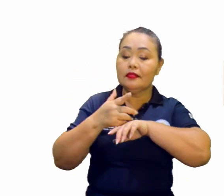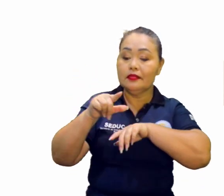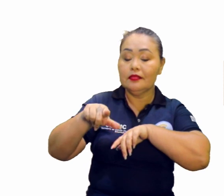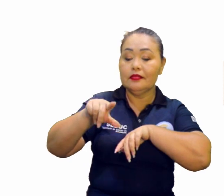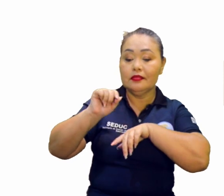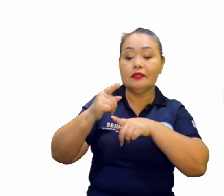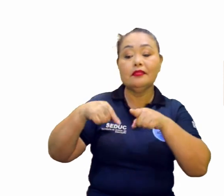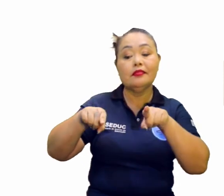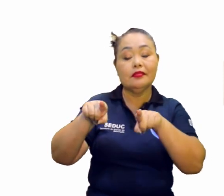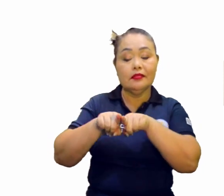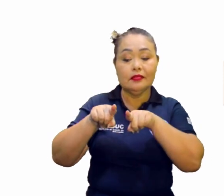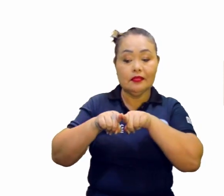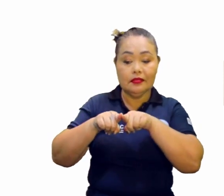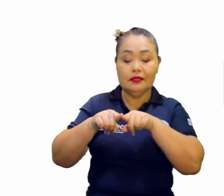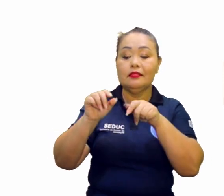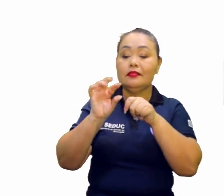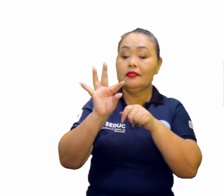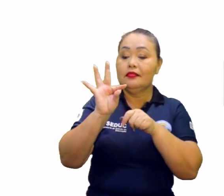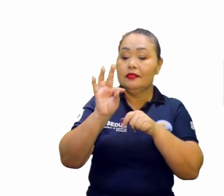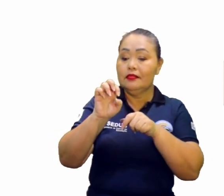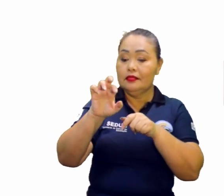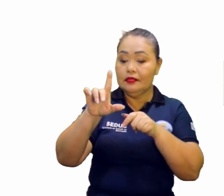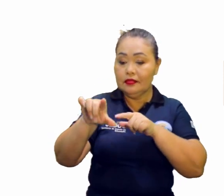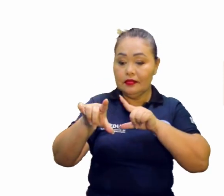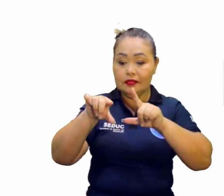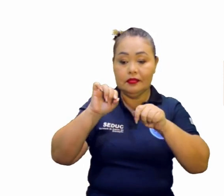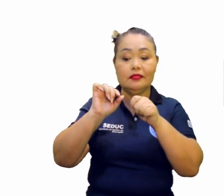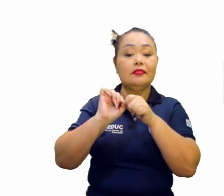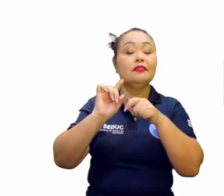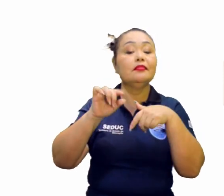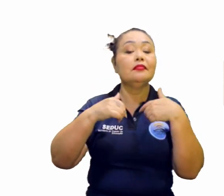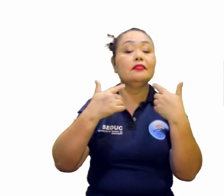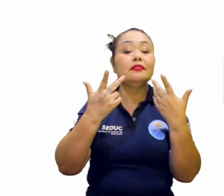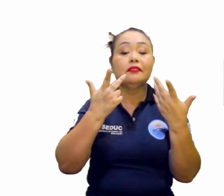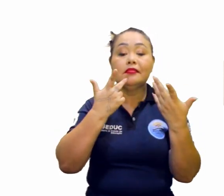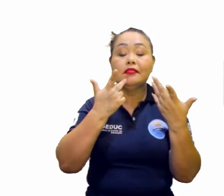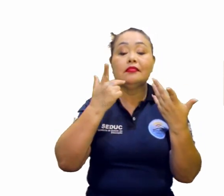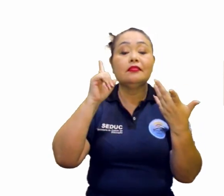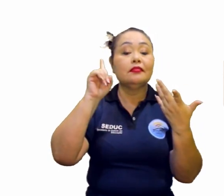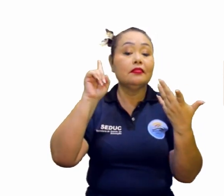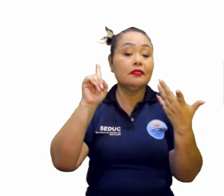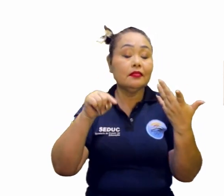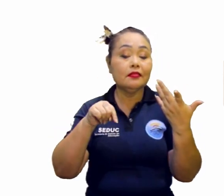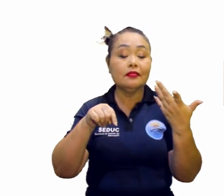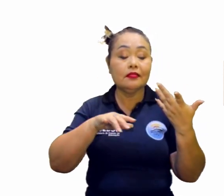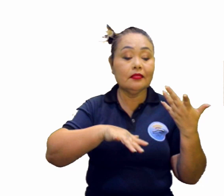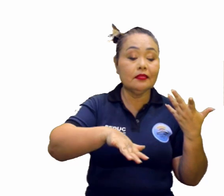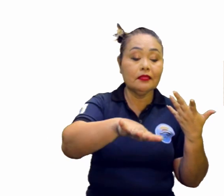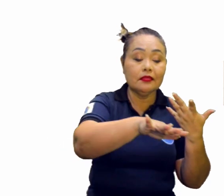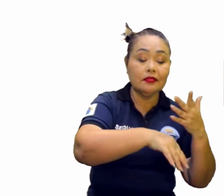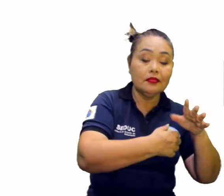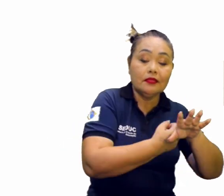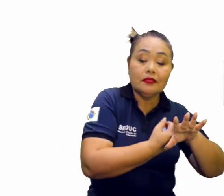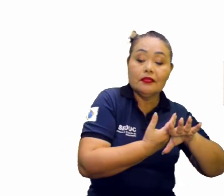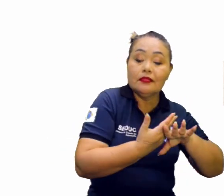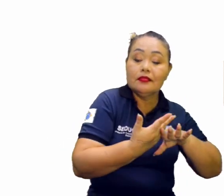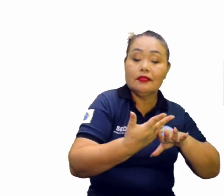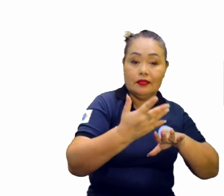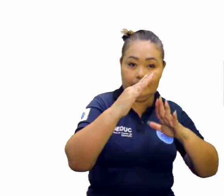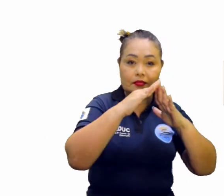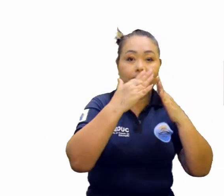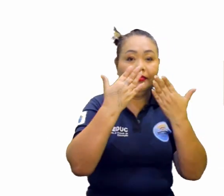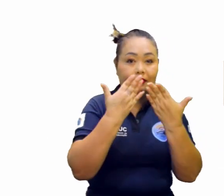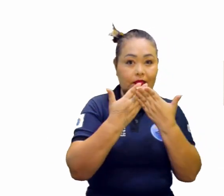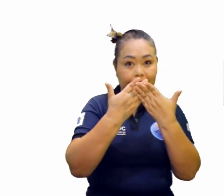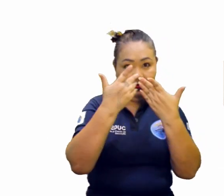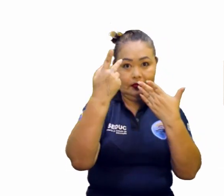trabalharam muito com questão de produção, né? Áreas produtivas aí mesmo na escola, na unidade escolar de vocês.